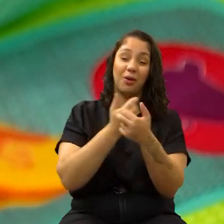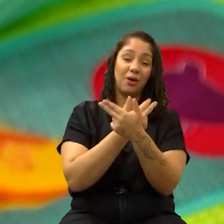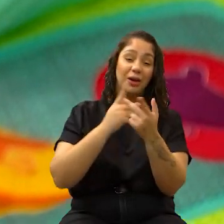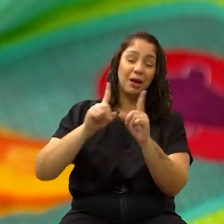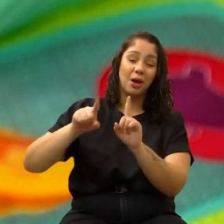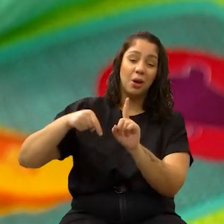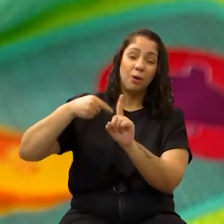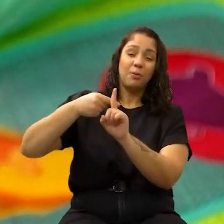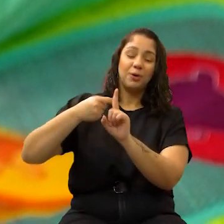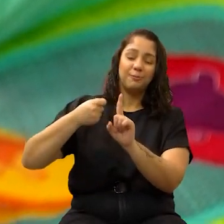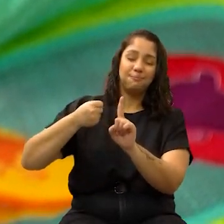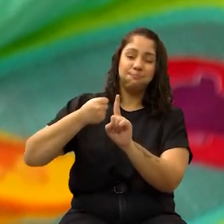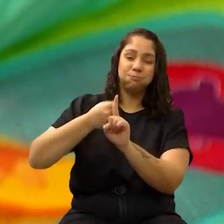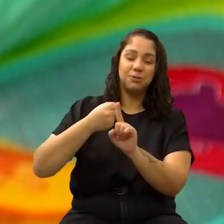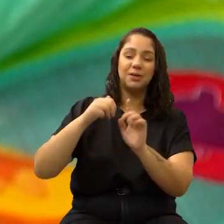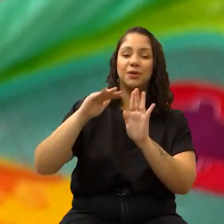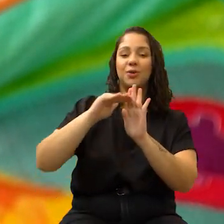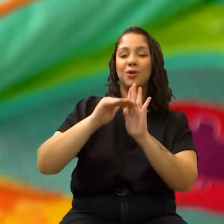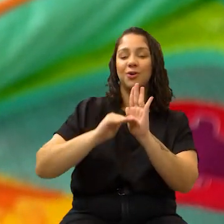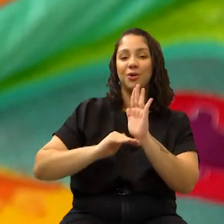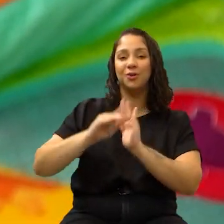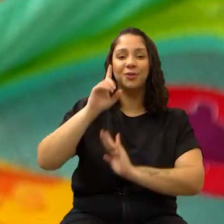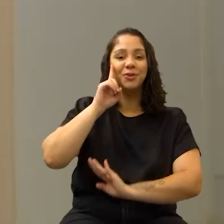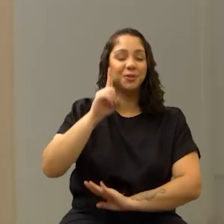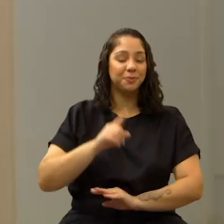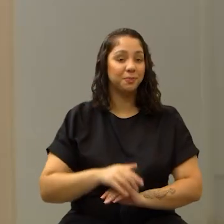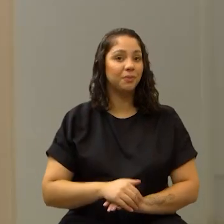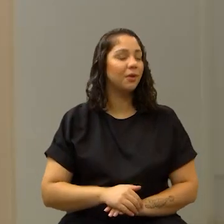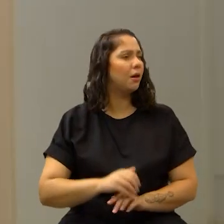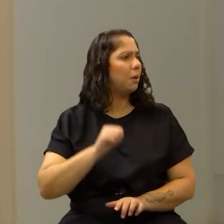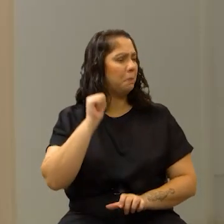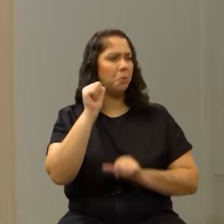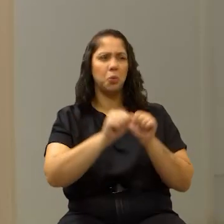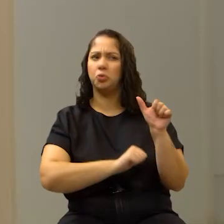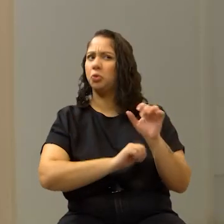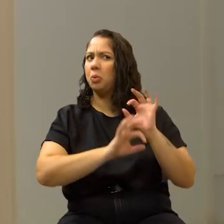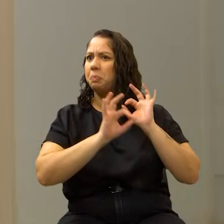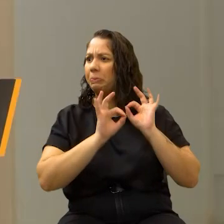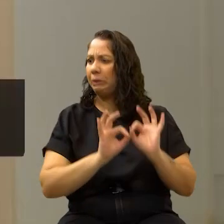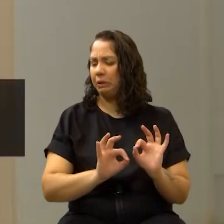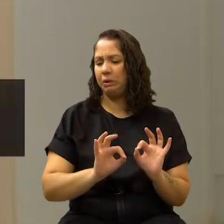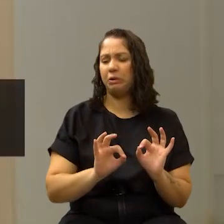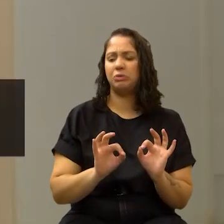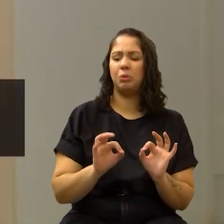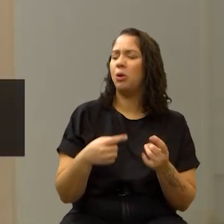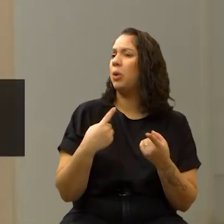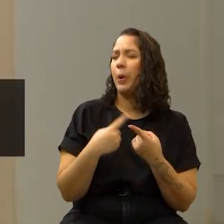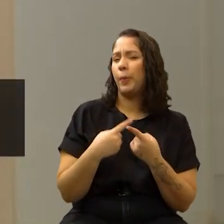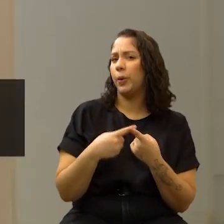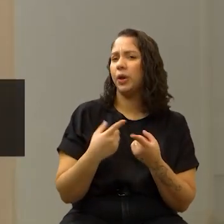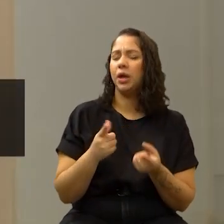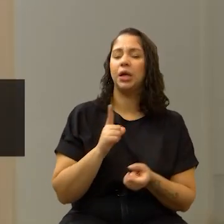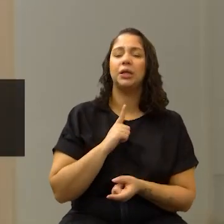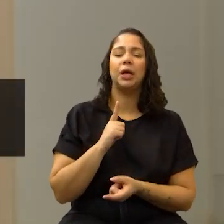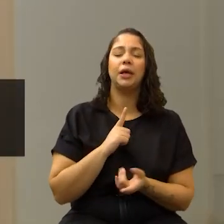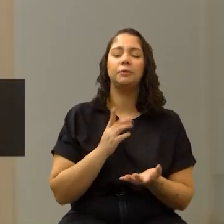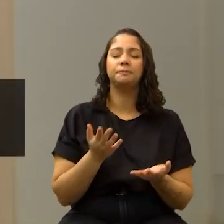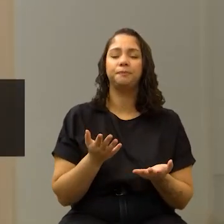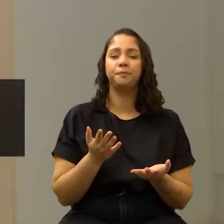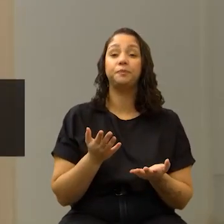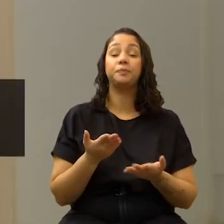algo tão positivamente impactante na rotina. Ah, transformou totalmente. Totalmente. Tanto por ter